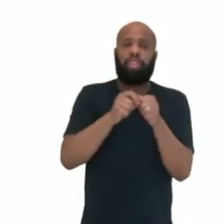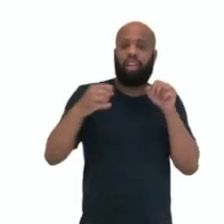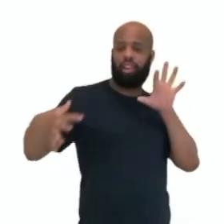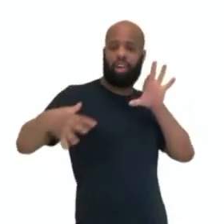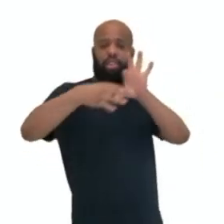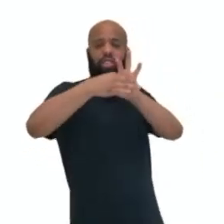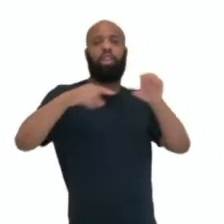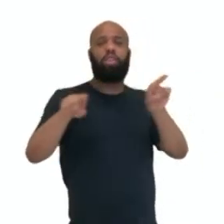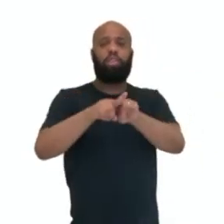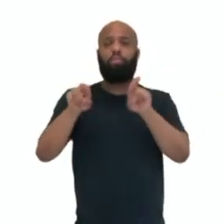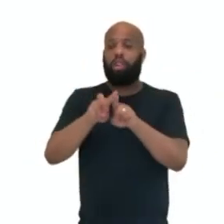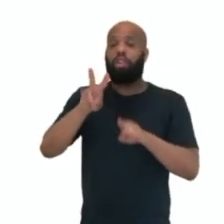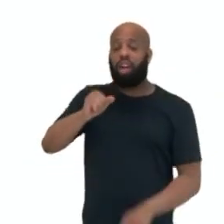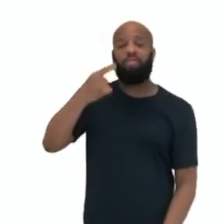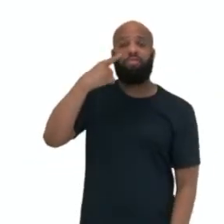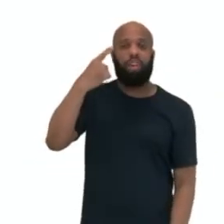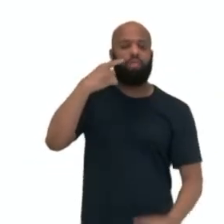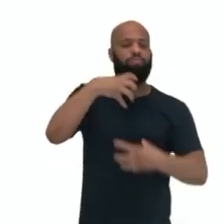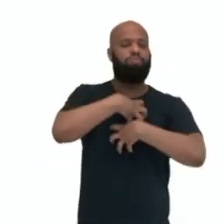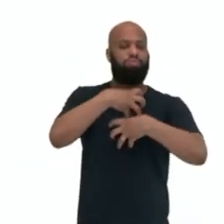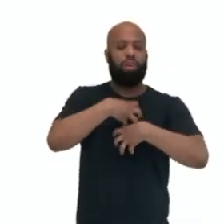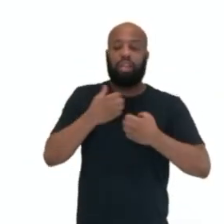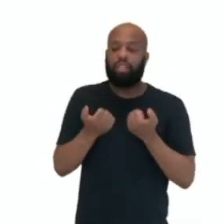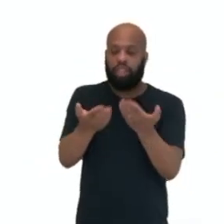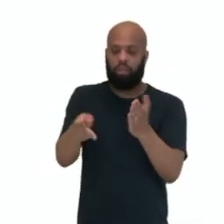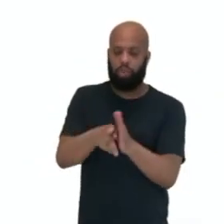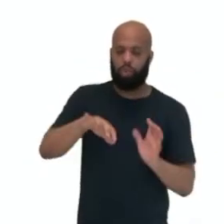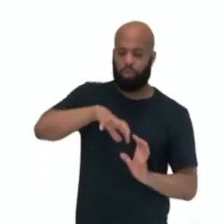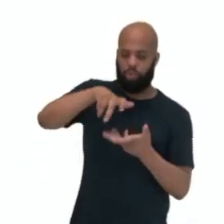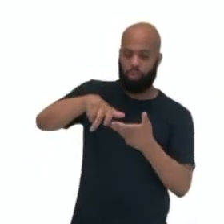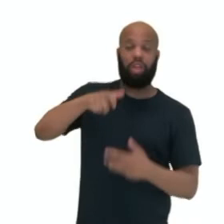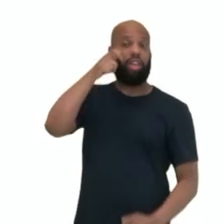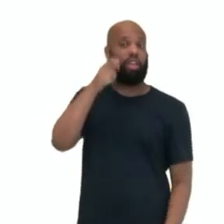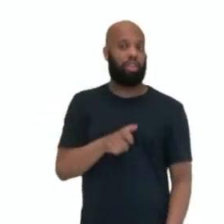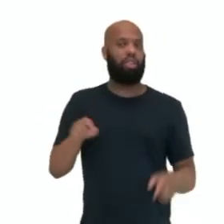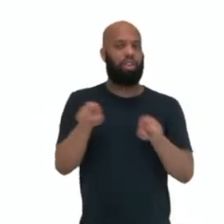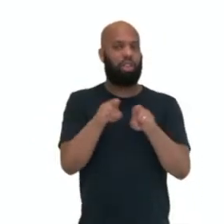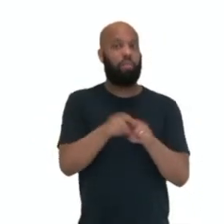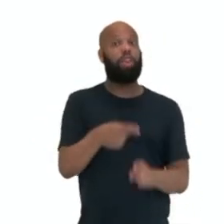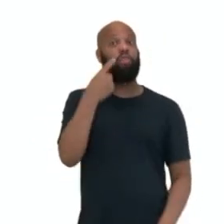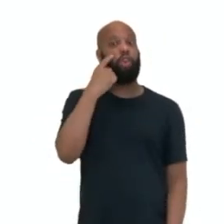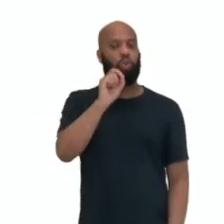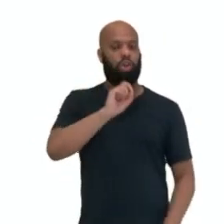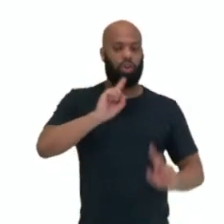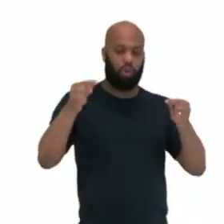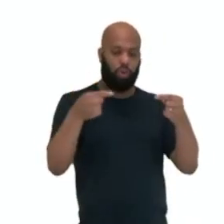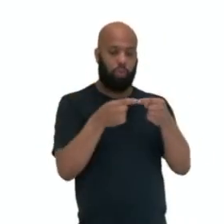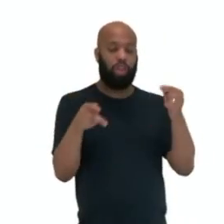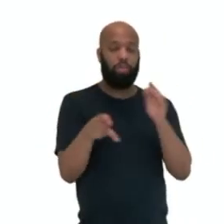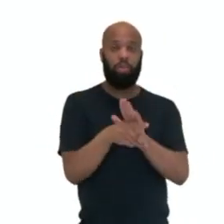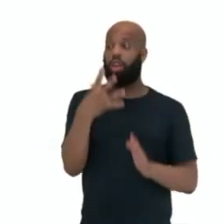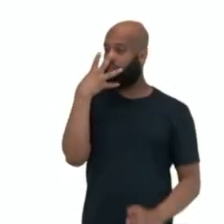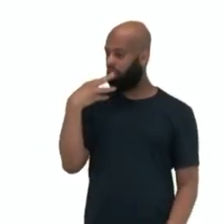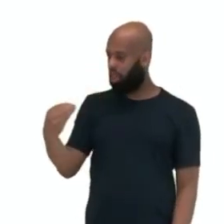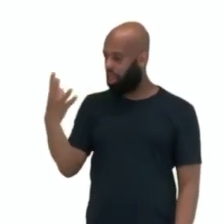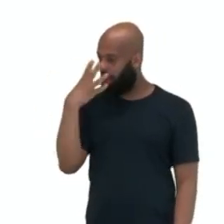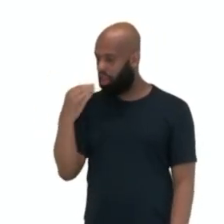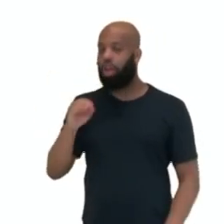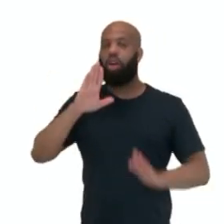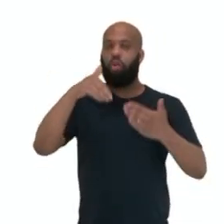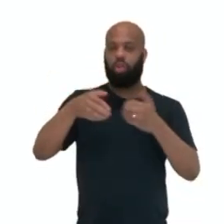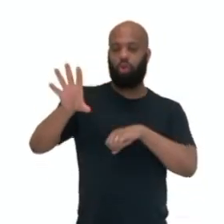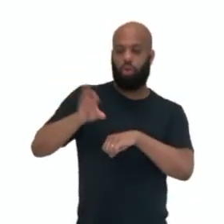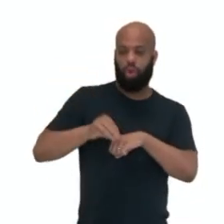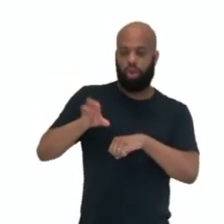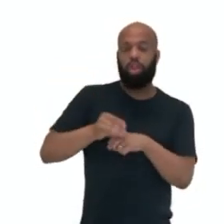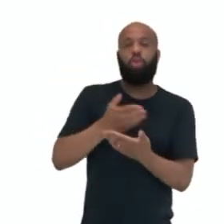ligações e conferir sentido ao mundo. É interessante observar que, de acordo com Hobbes, o conhecimento começa